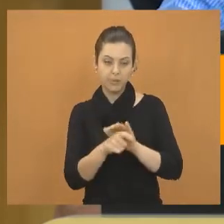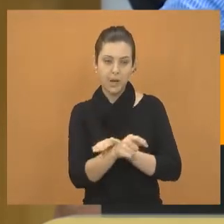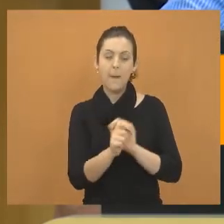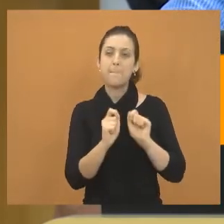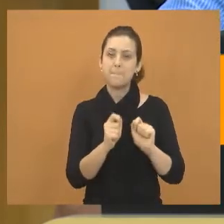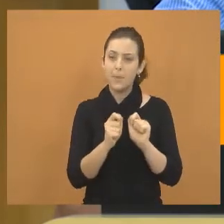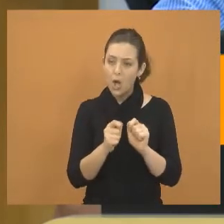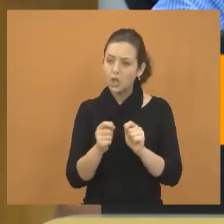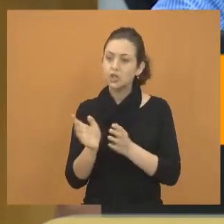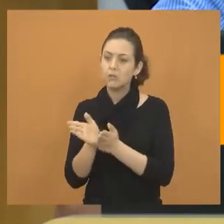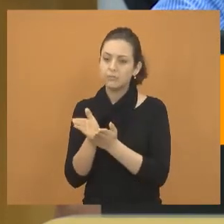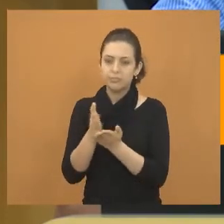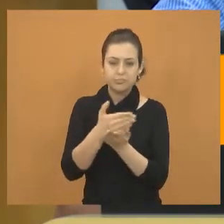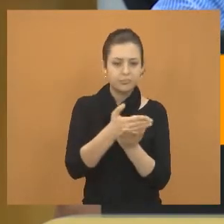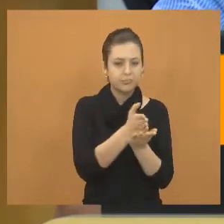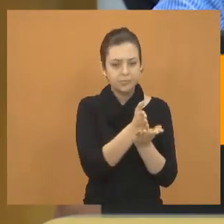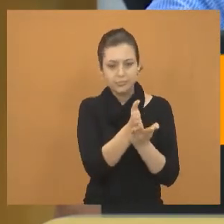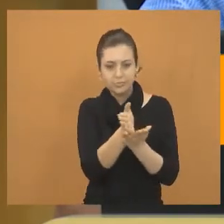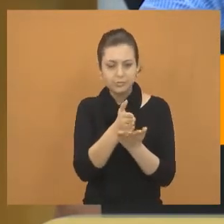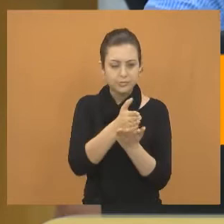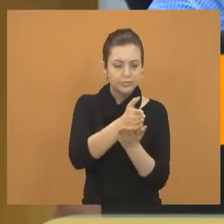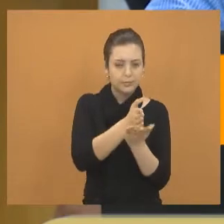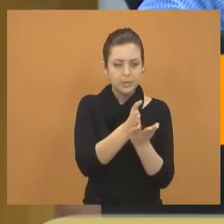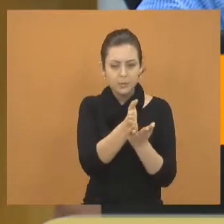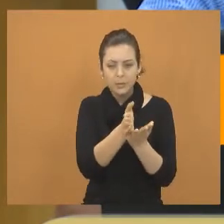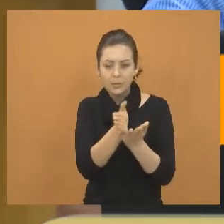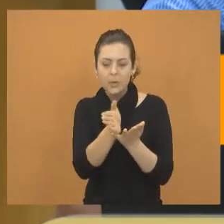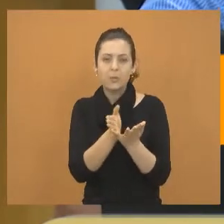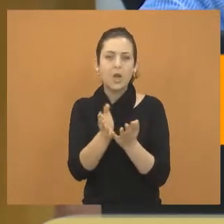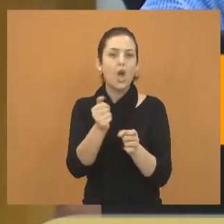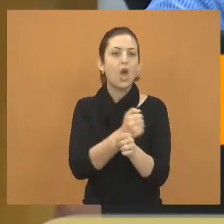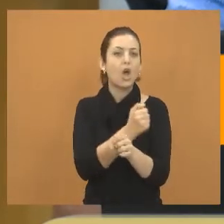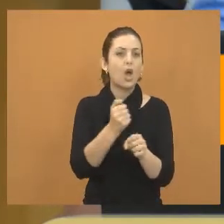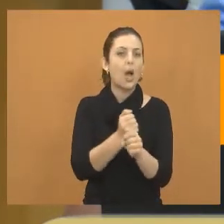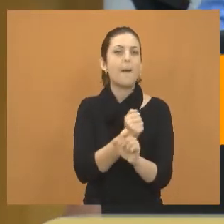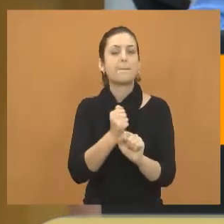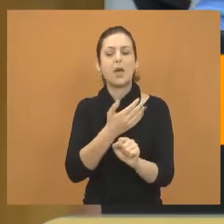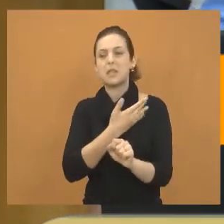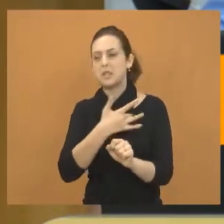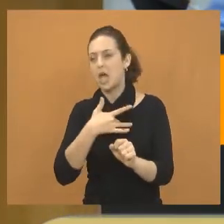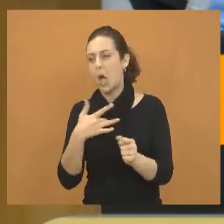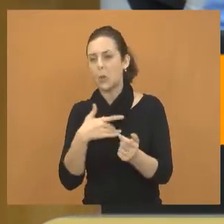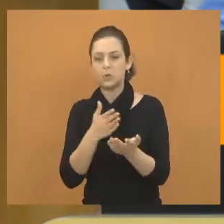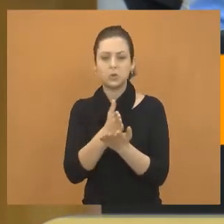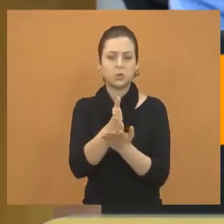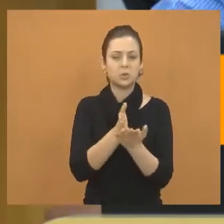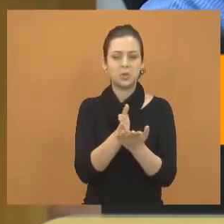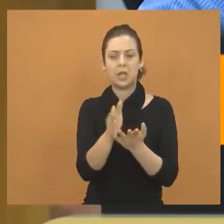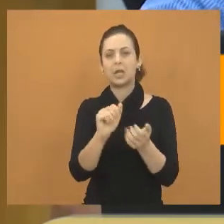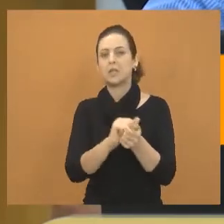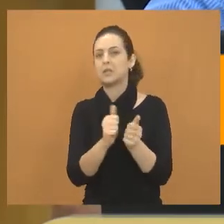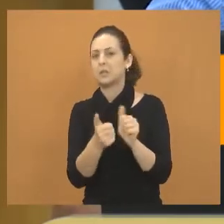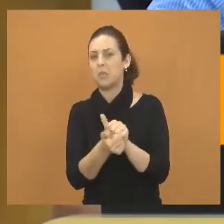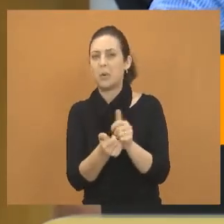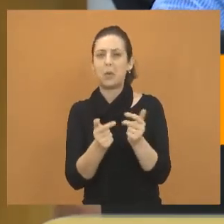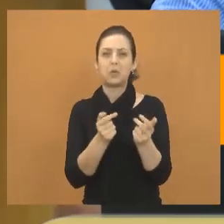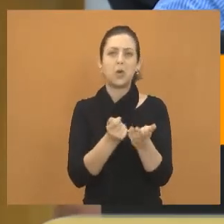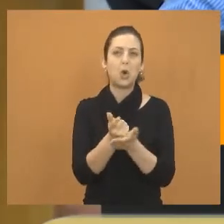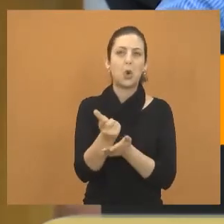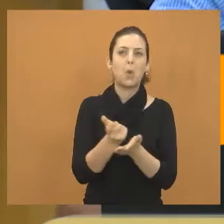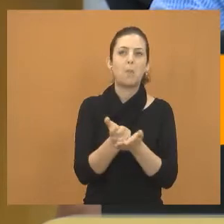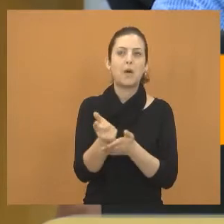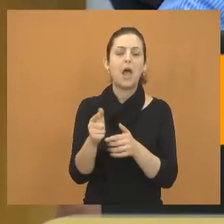possa direcionar esses valores para qualquer tipo de obra, seja para saúde, para esporte, para compra